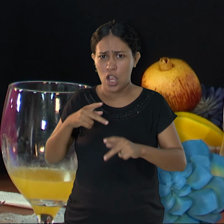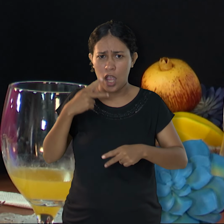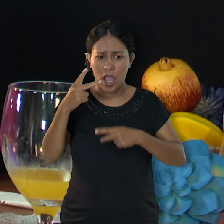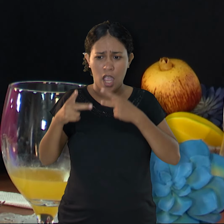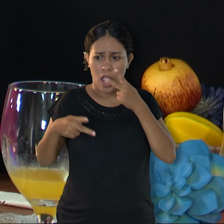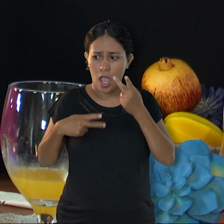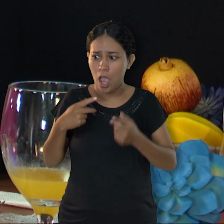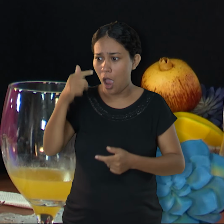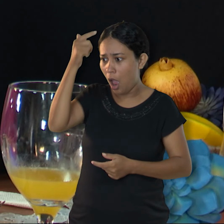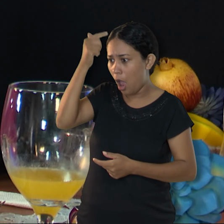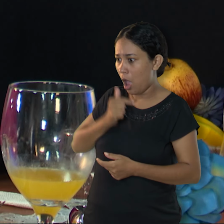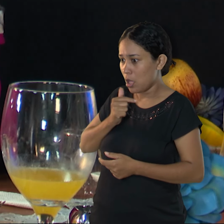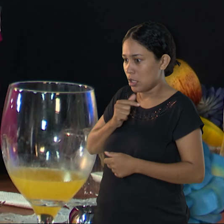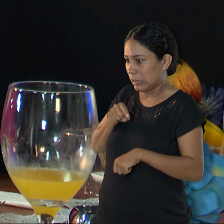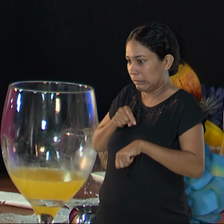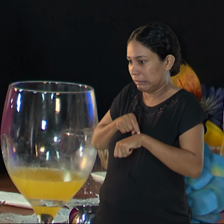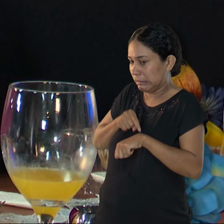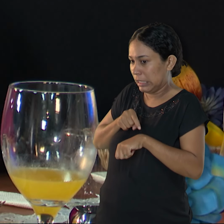tô fazendo aqui?